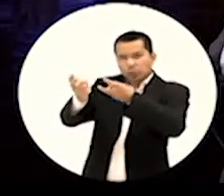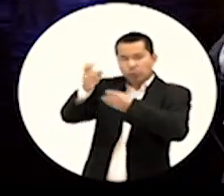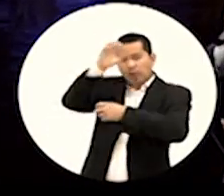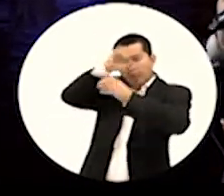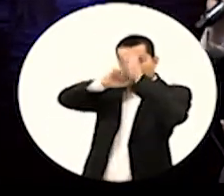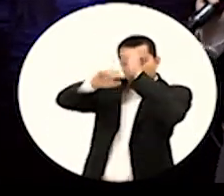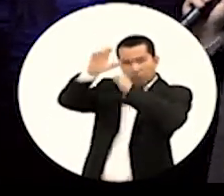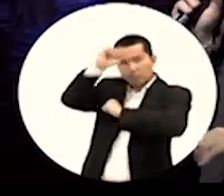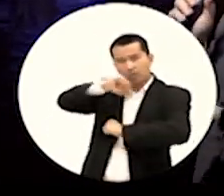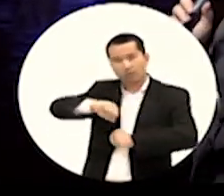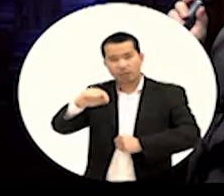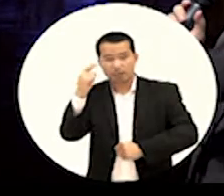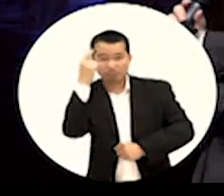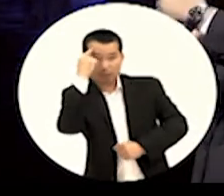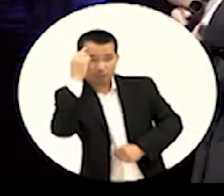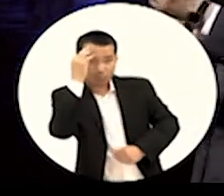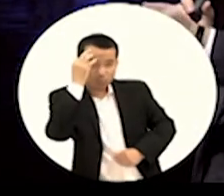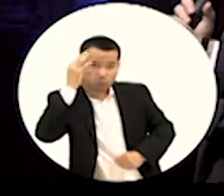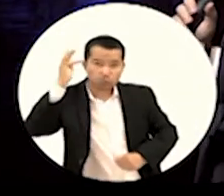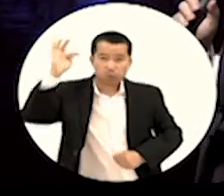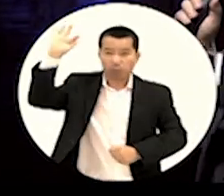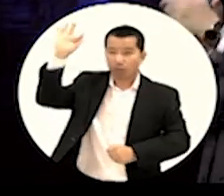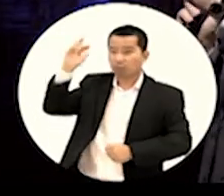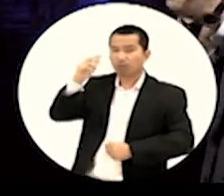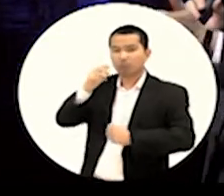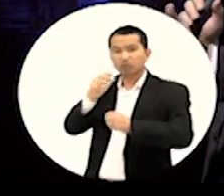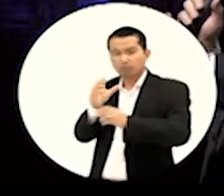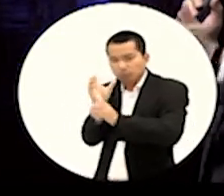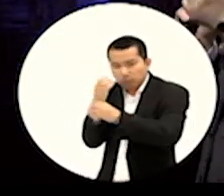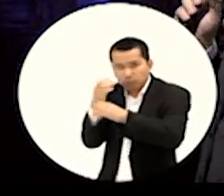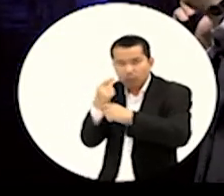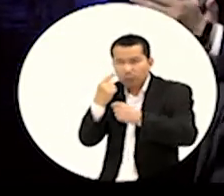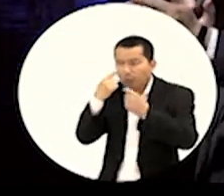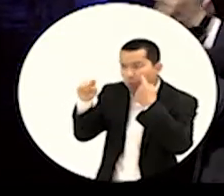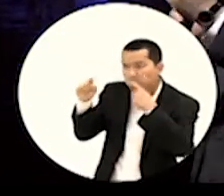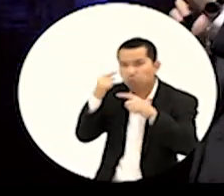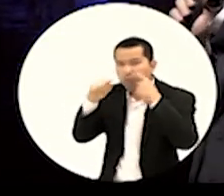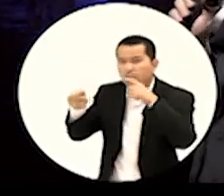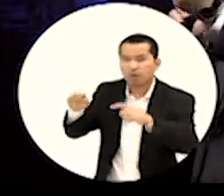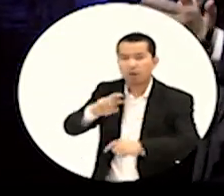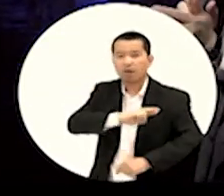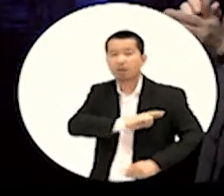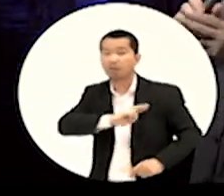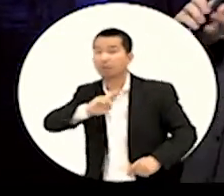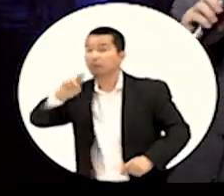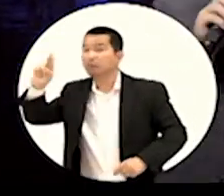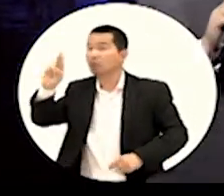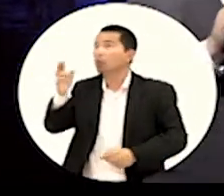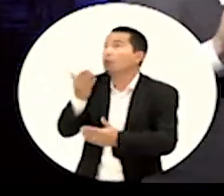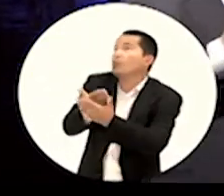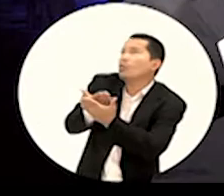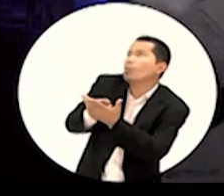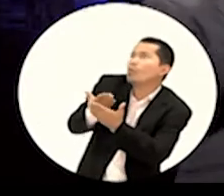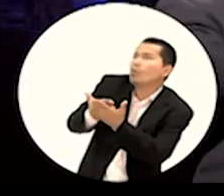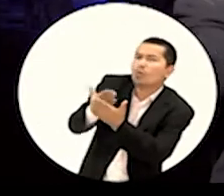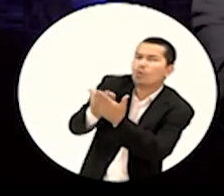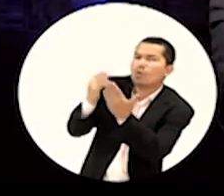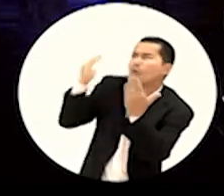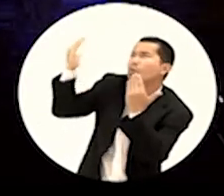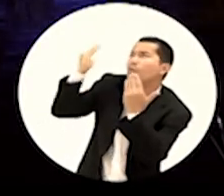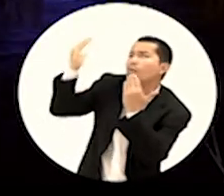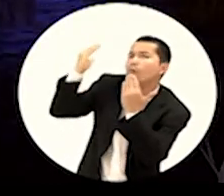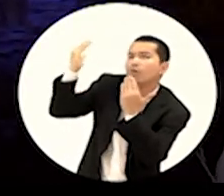Babilônia, para que eles fossem aculturados ao pensamento, à filosofia, à ciência, à religião,